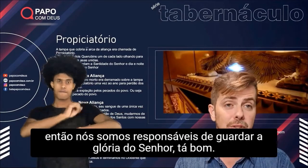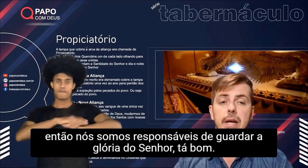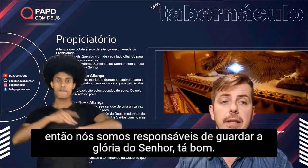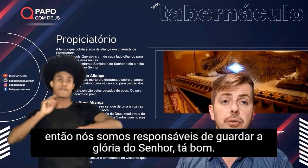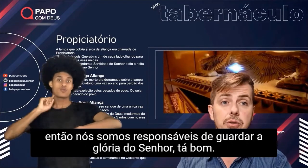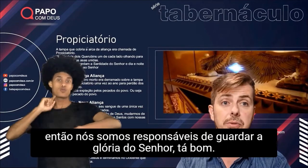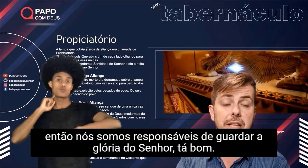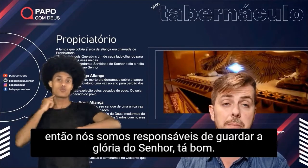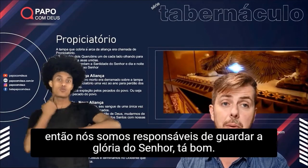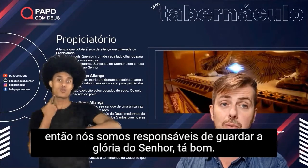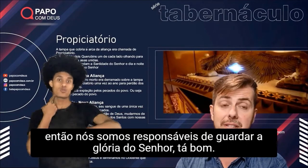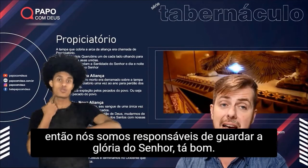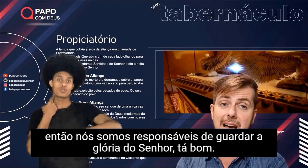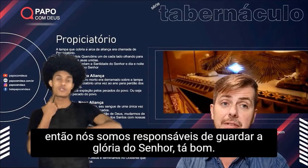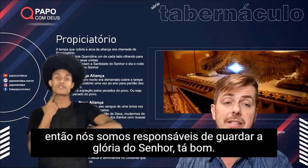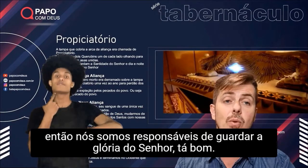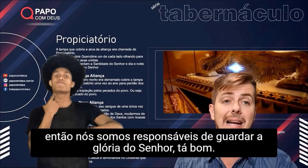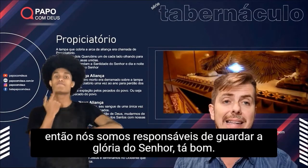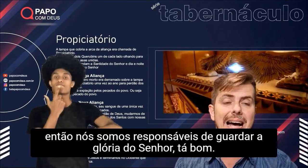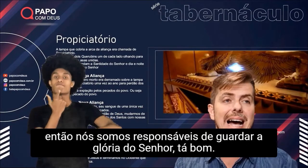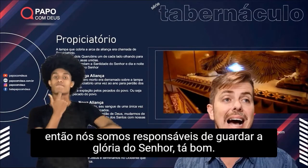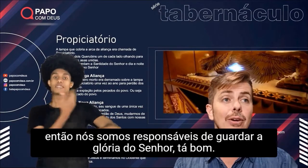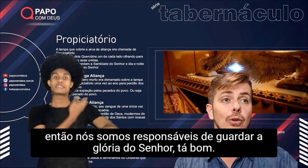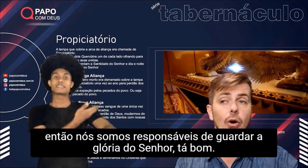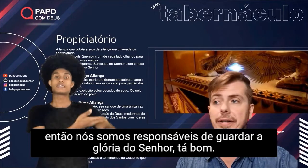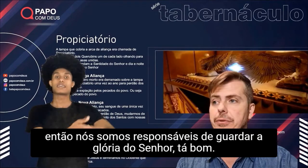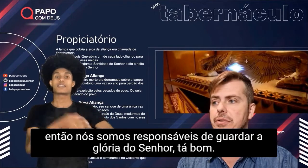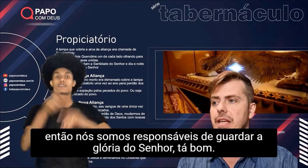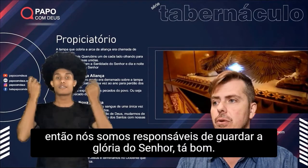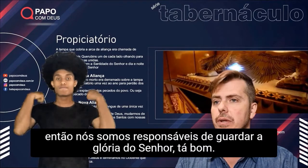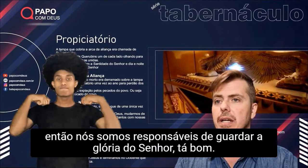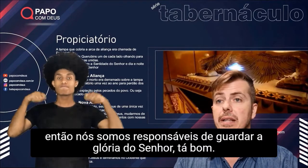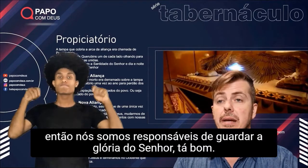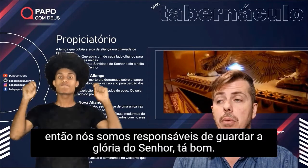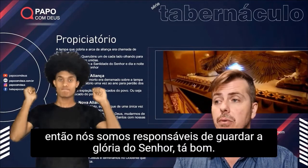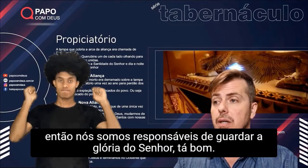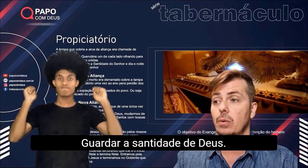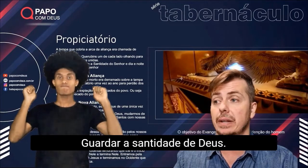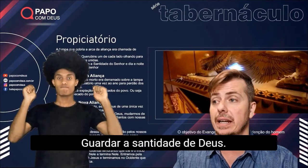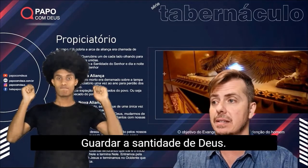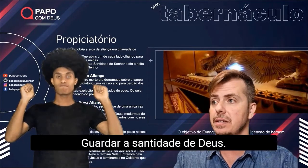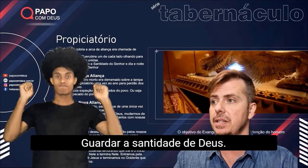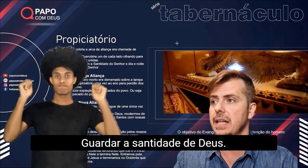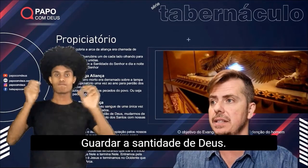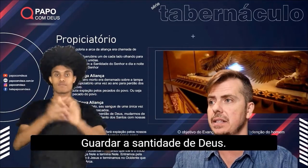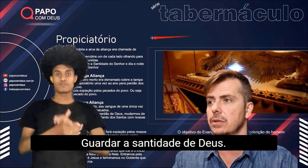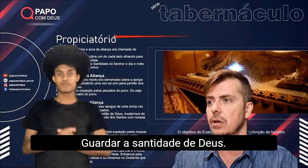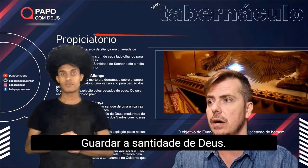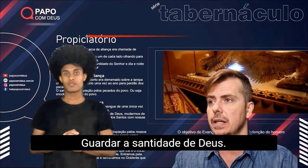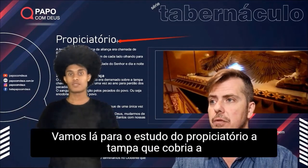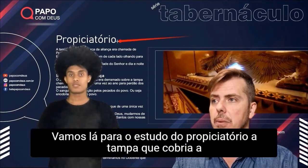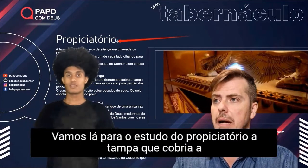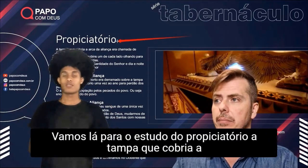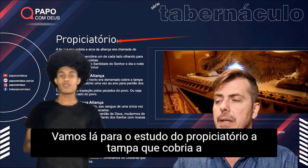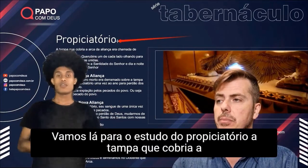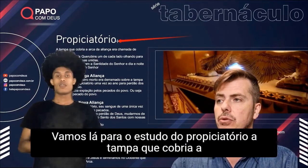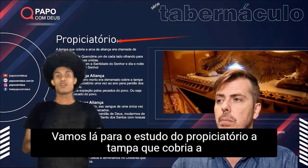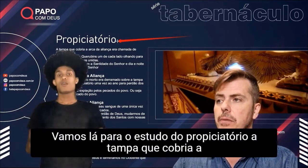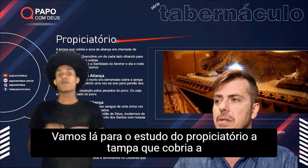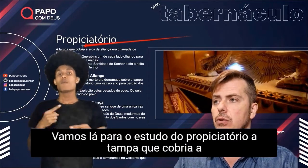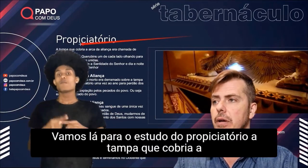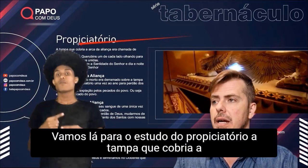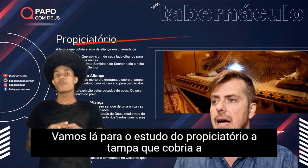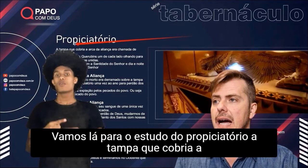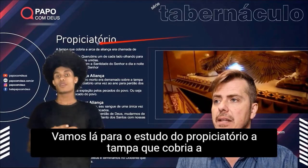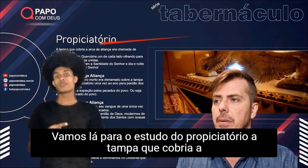de um monte. Então nós somos responsáveis de guardar a glória do Senhor, tá bom? Guardar a santidade de Deus. Ó. Então vamos lá, para o